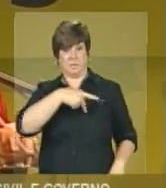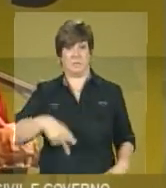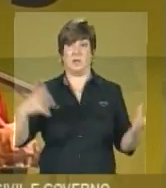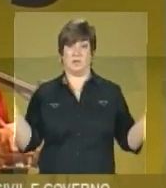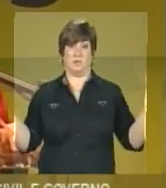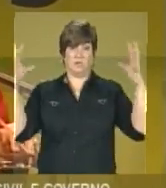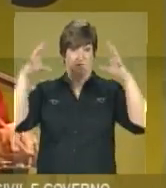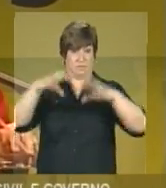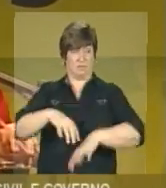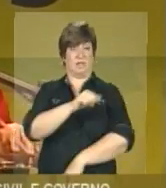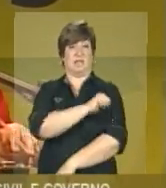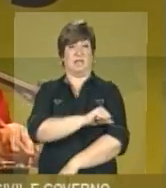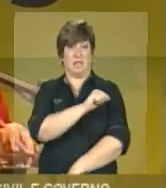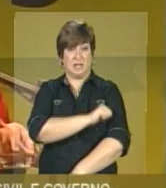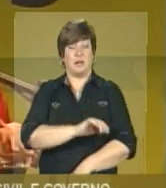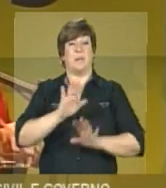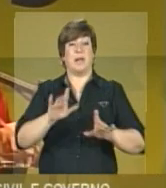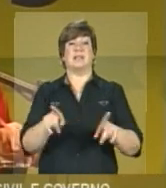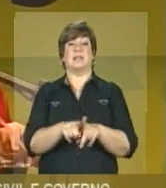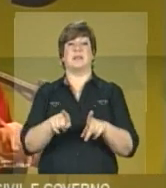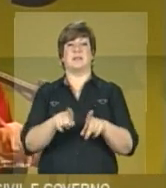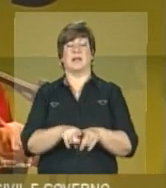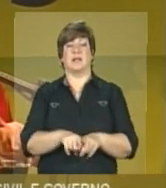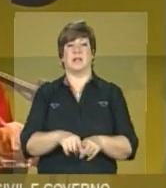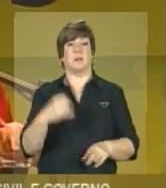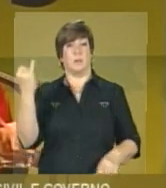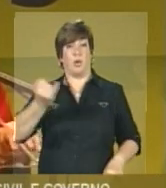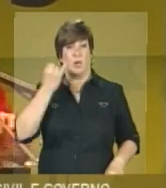de expressivos setores da